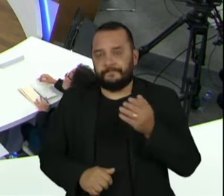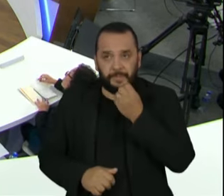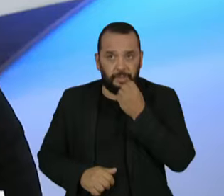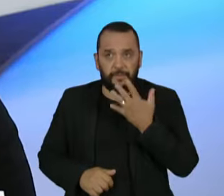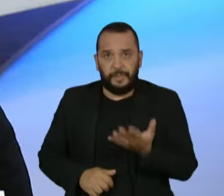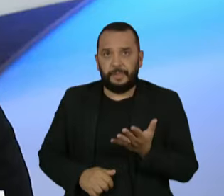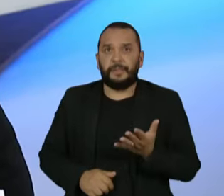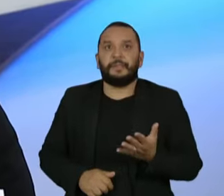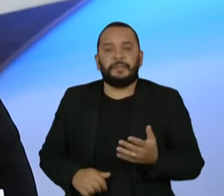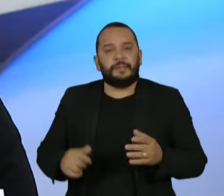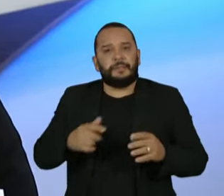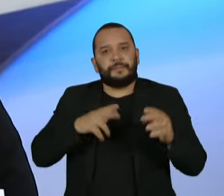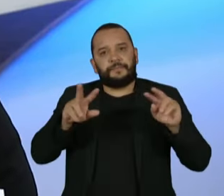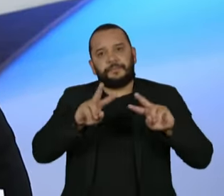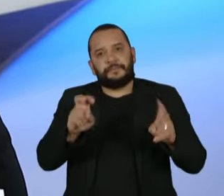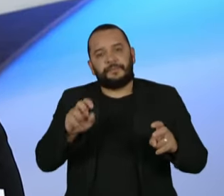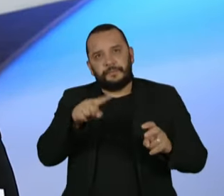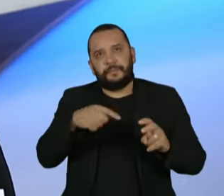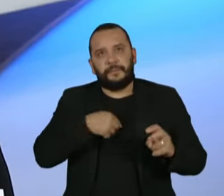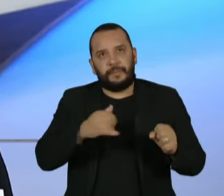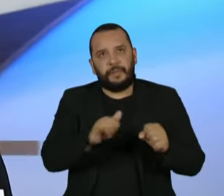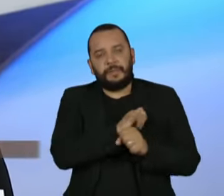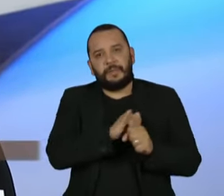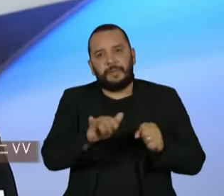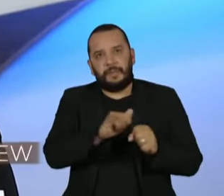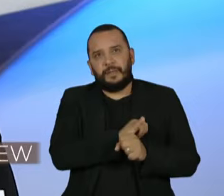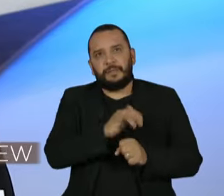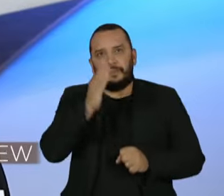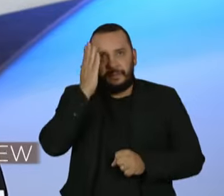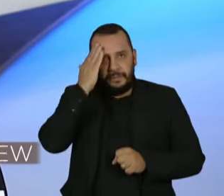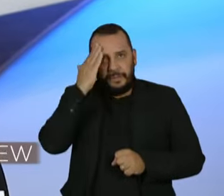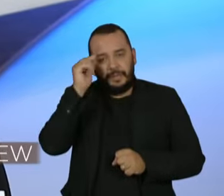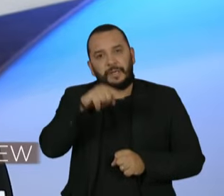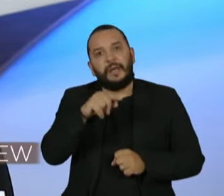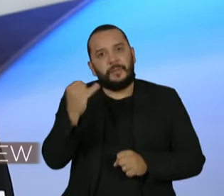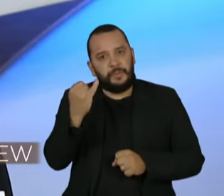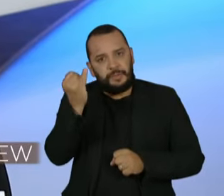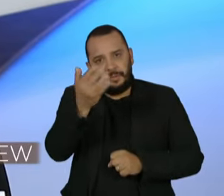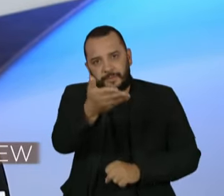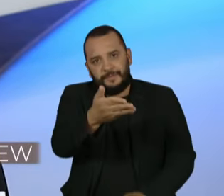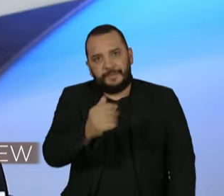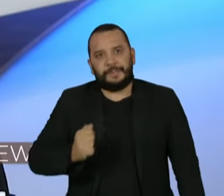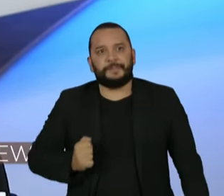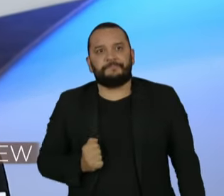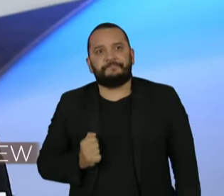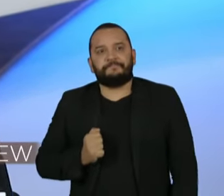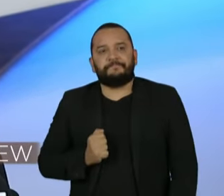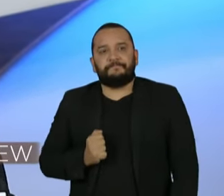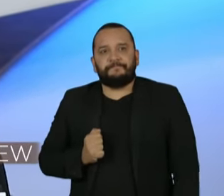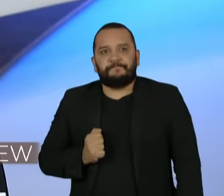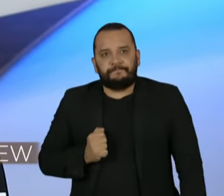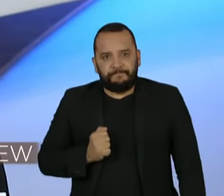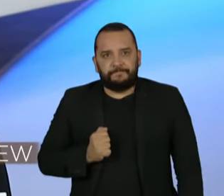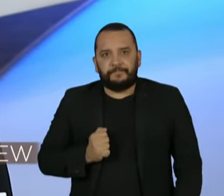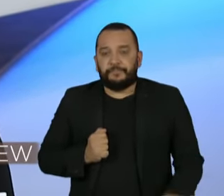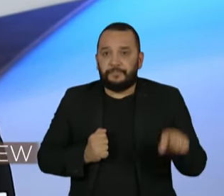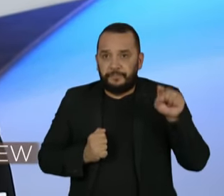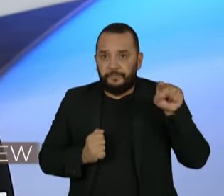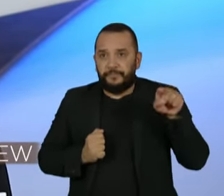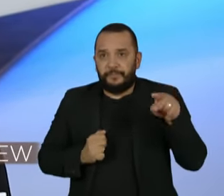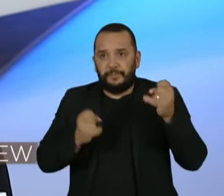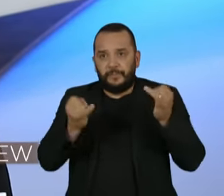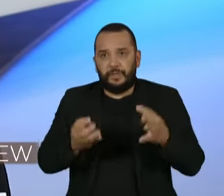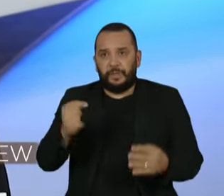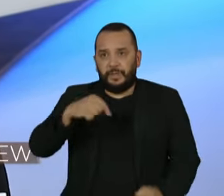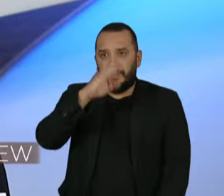insistir um pouquinho nessa questão da Estratégia que eu sei que é uma questão cara a você Você costuma falar que